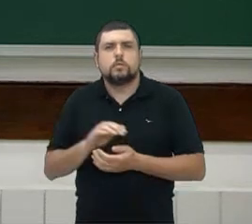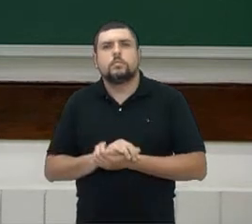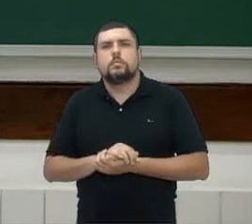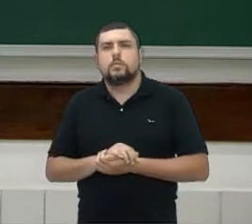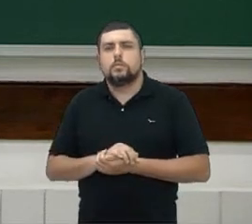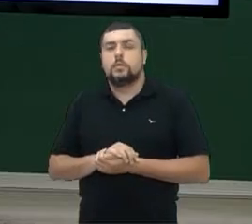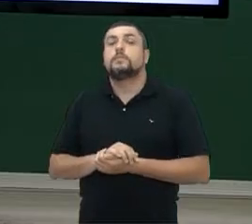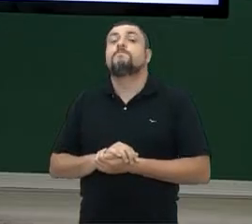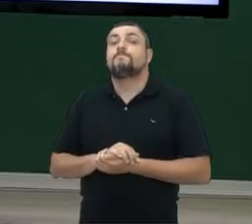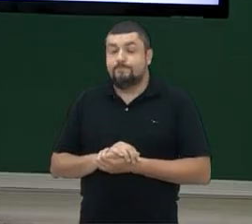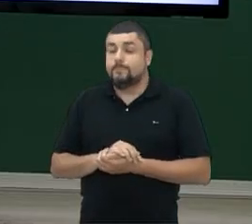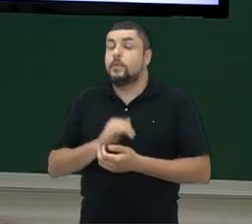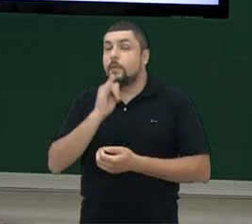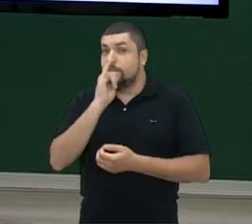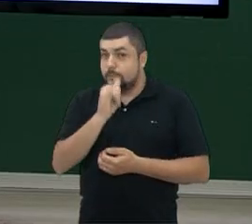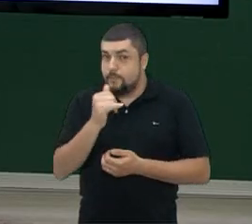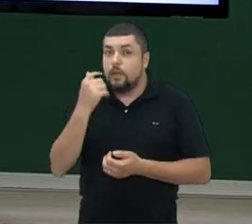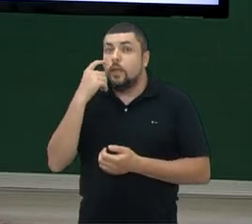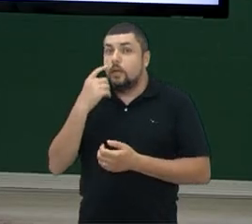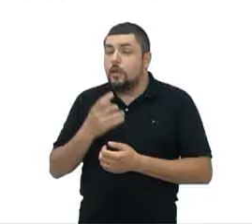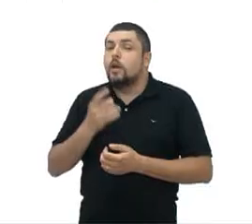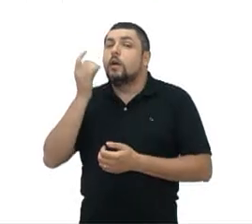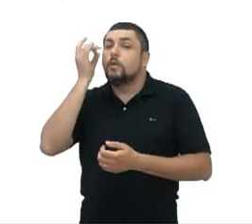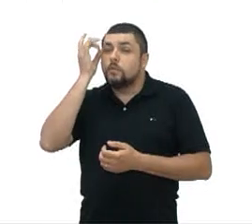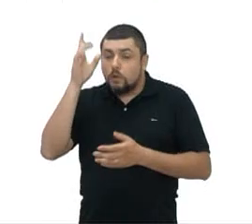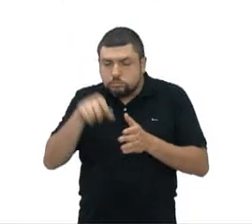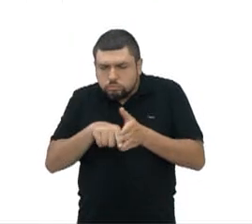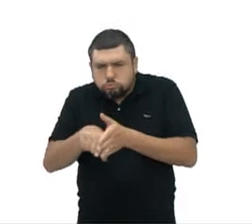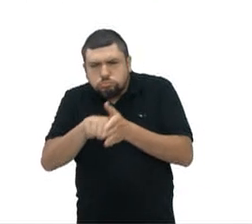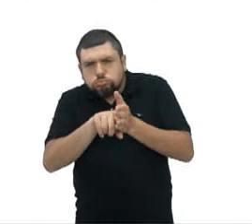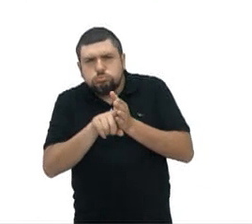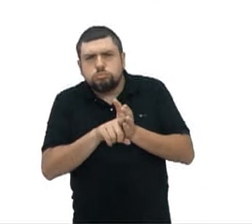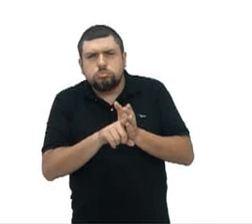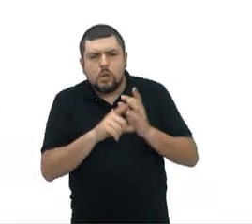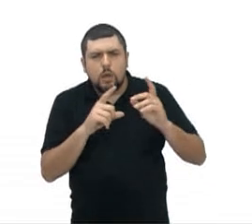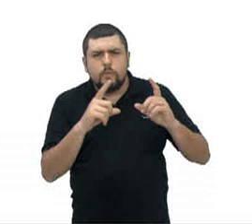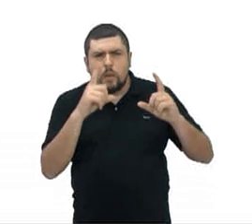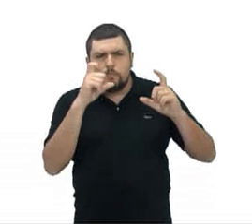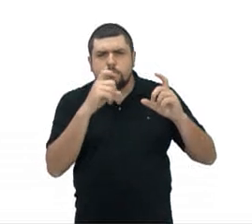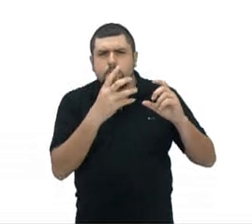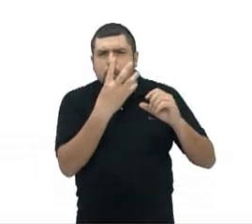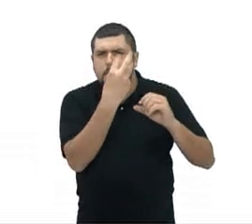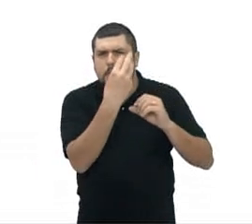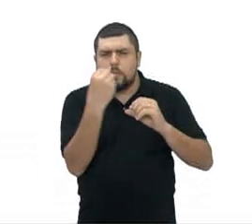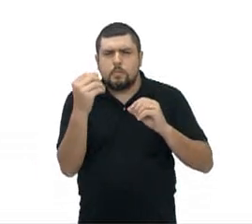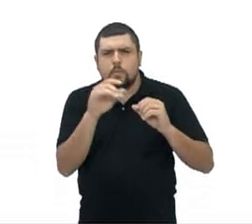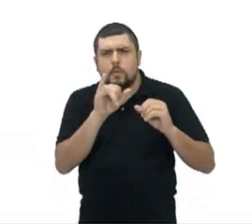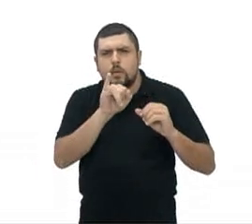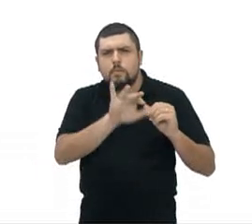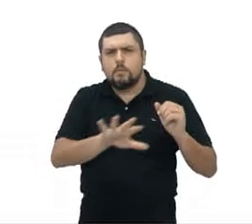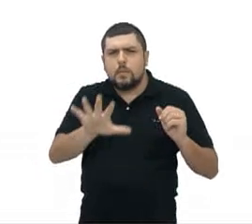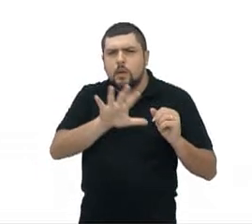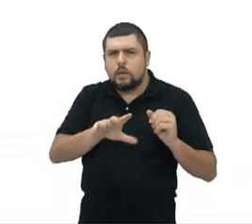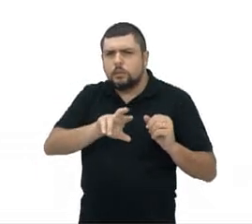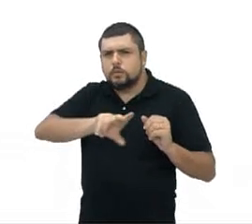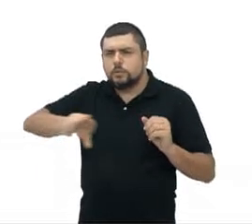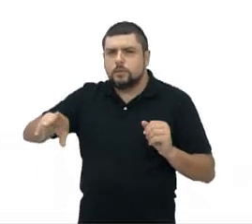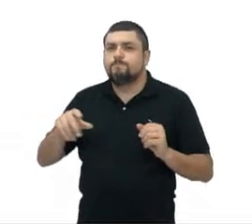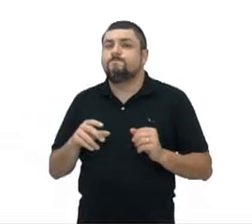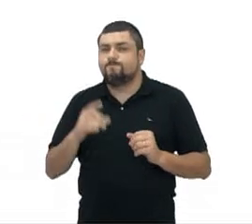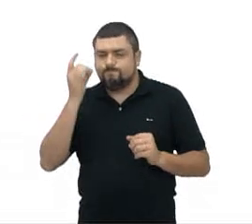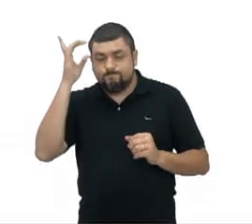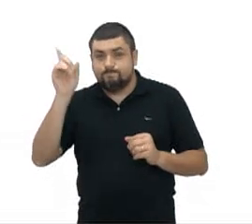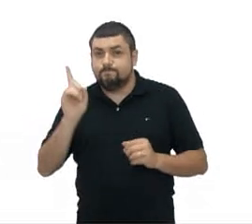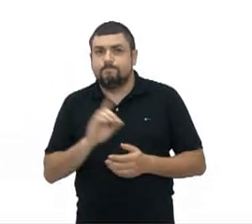foi fácil fazer todo um estudo que garantisse que eu estava falando esse trabalho nessa geografia. Essas imagens aqui são